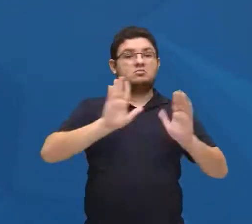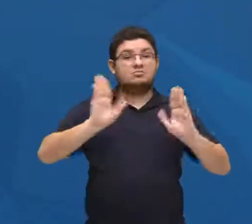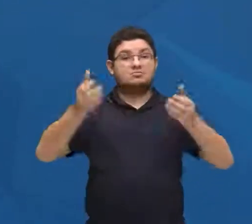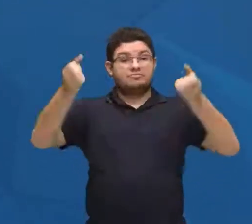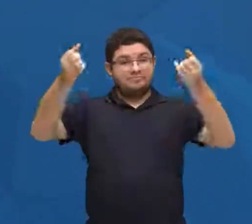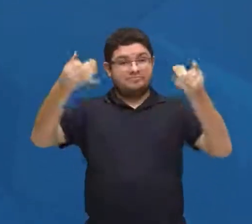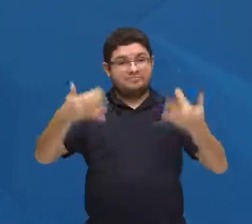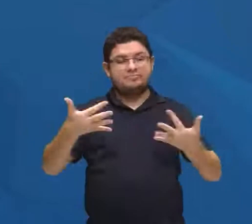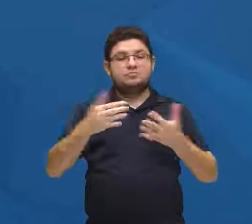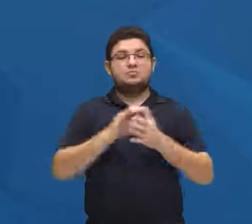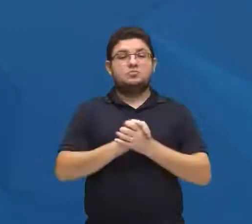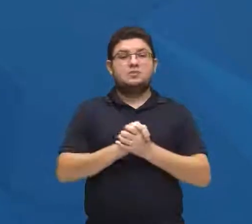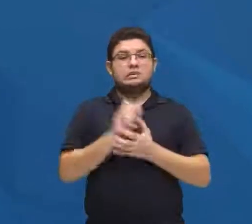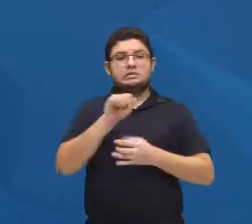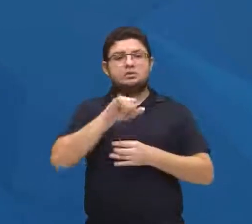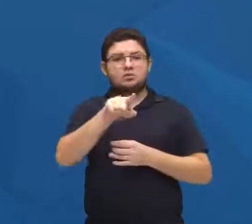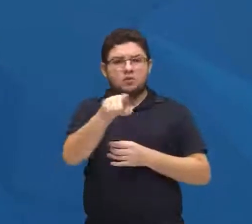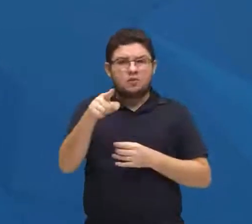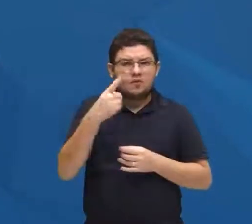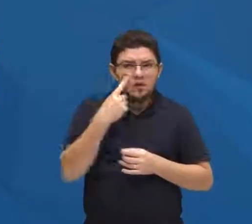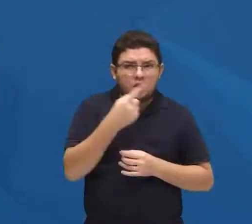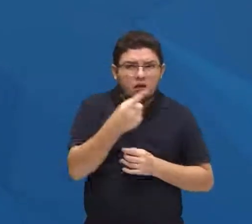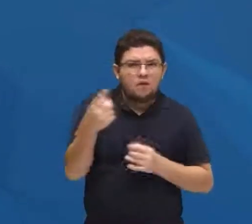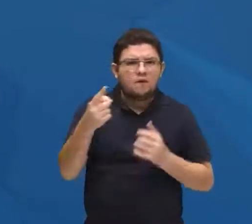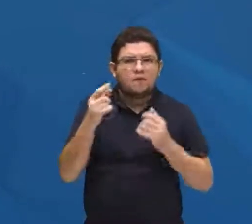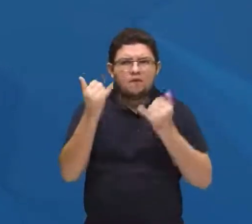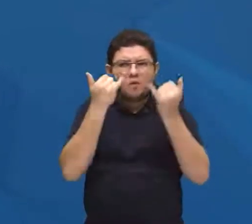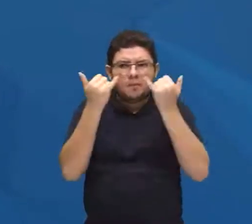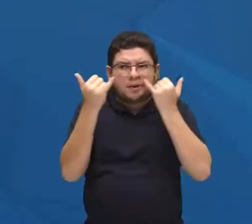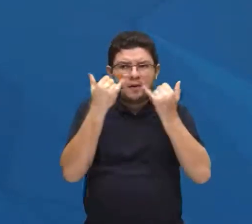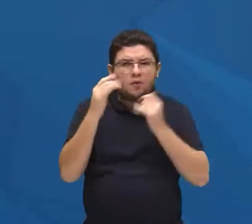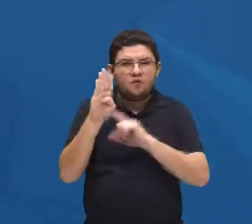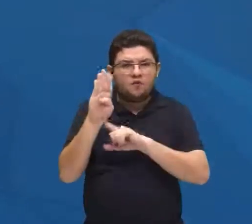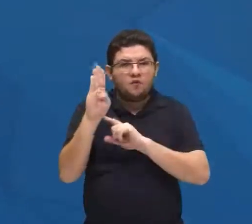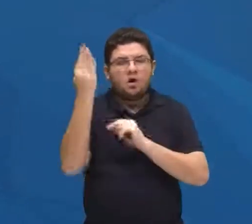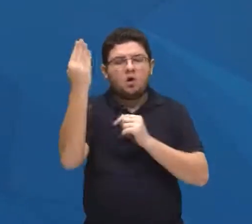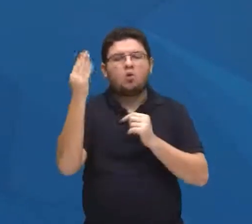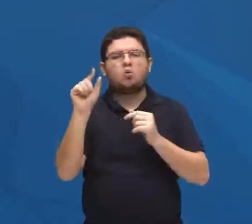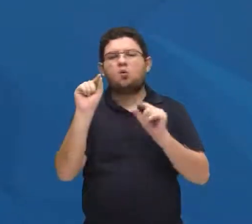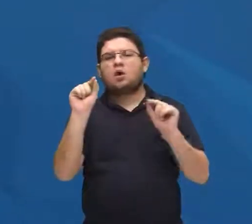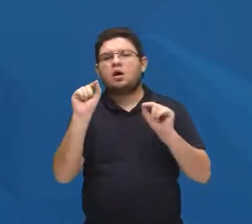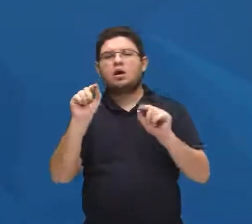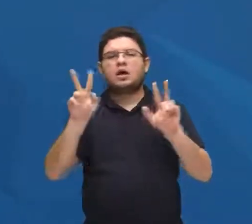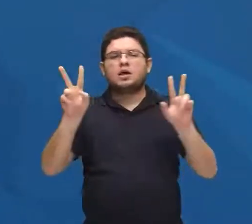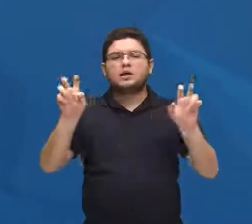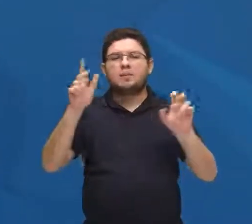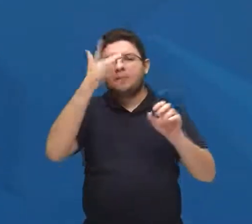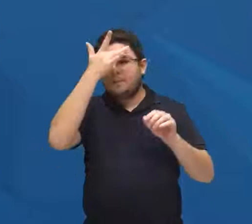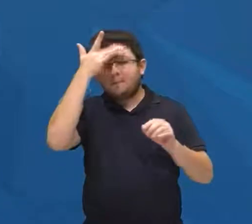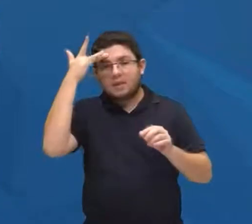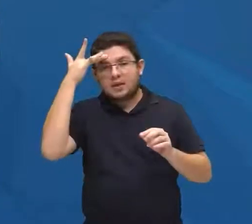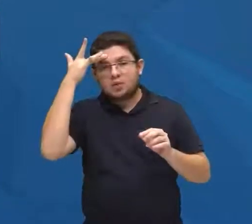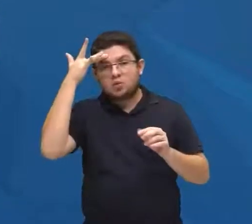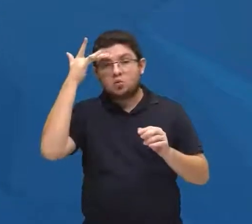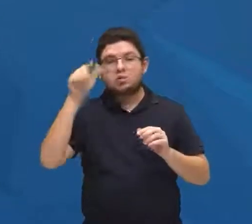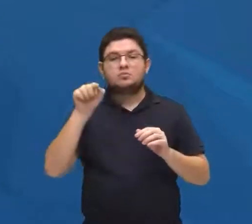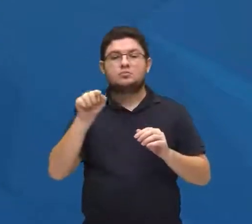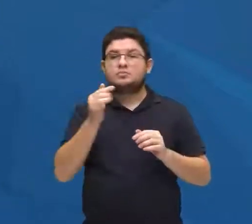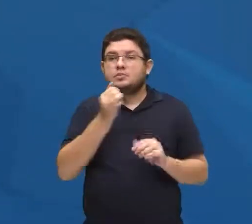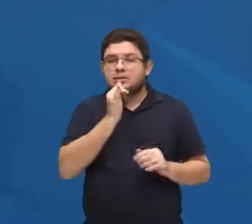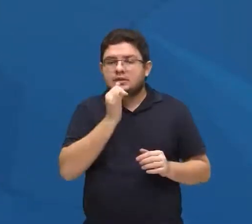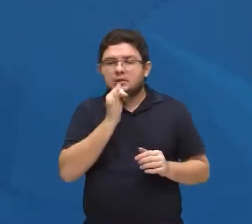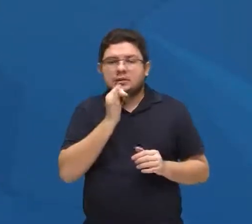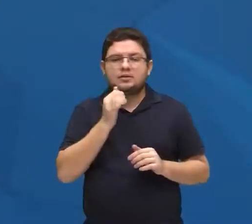você veicula uma informação falsa sobre uma pessoa, no caso aí, que essa moça, né,